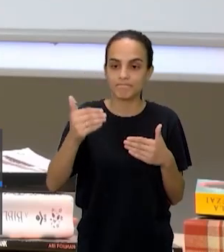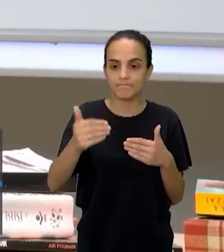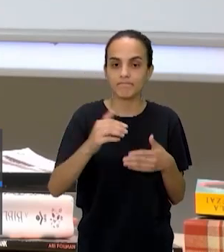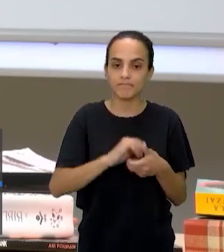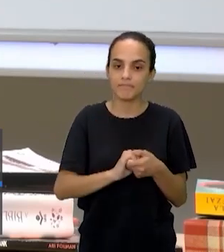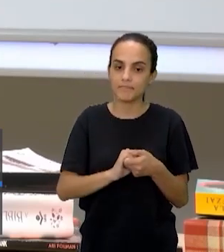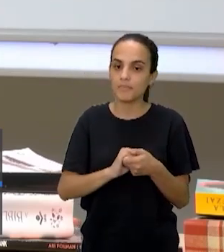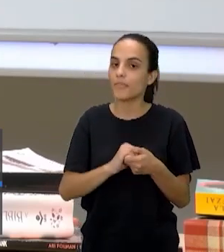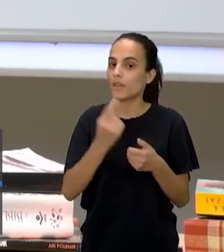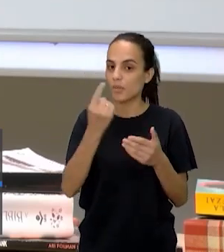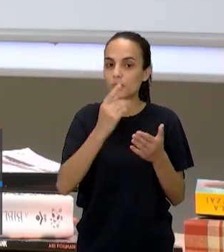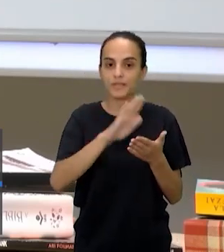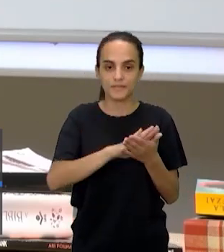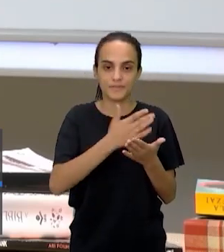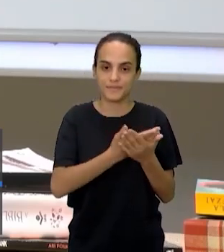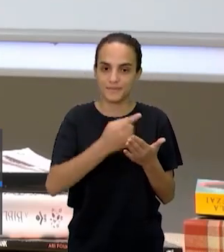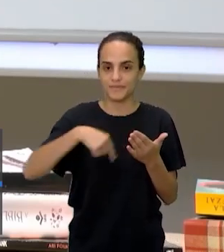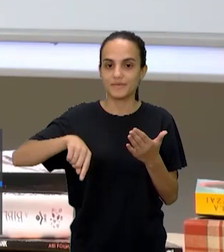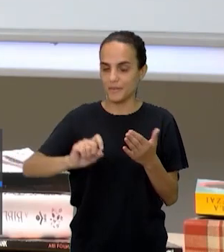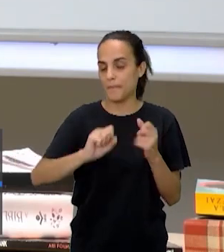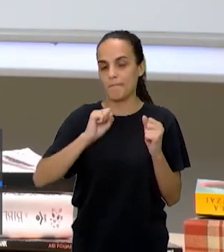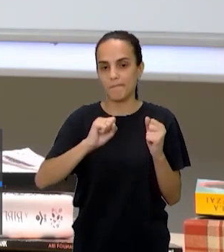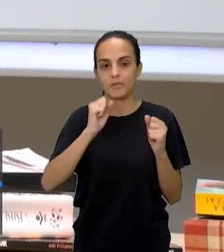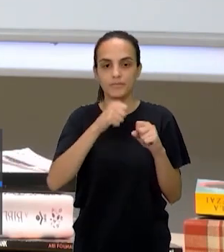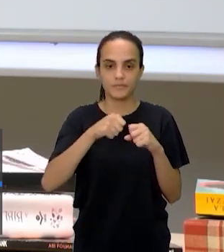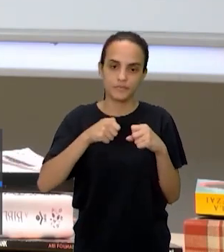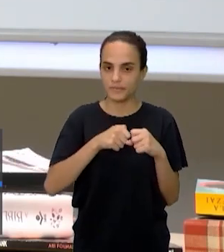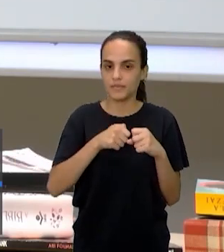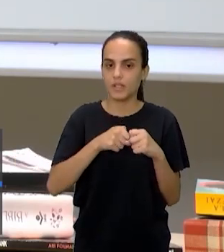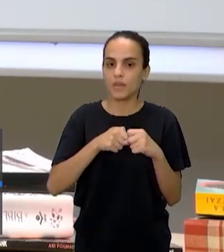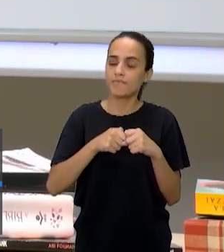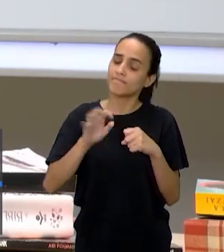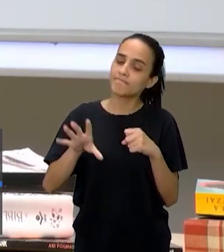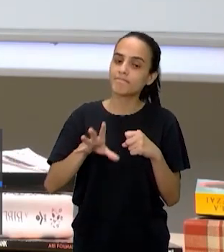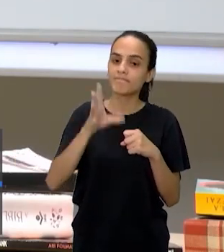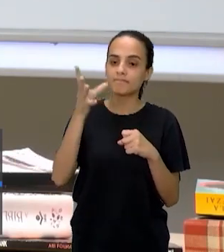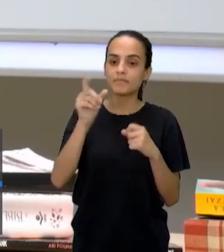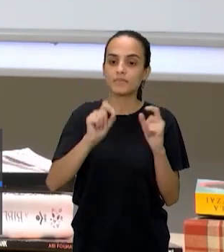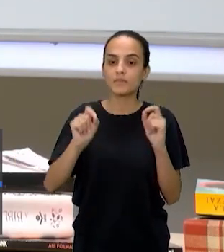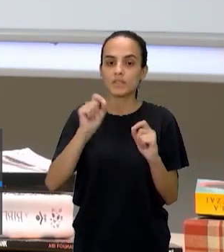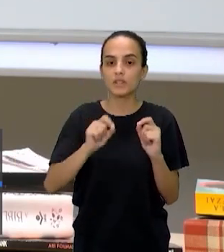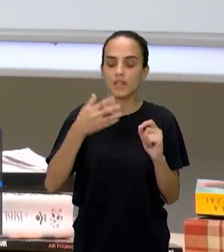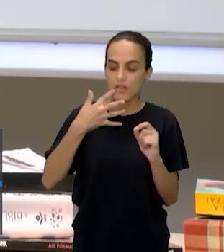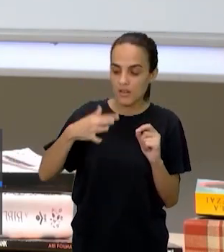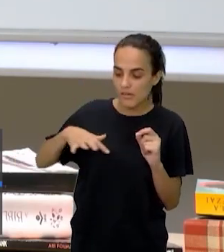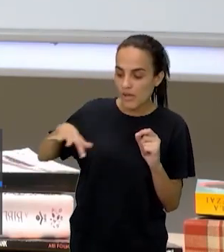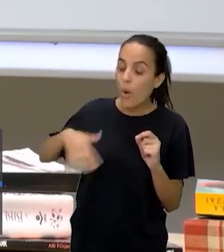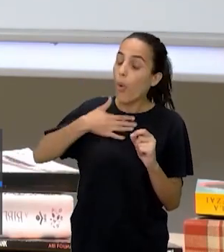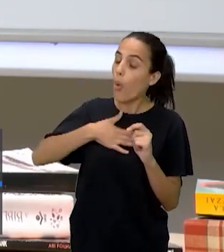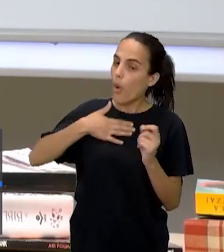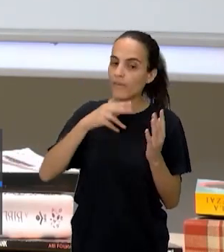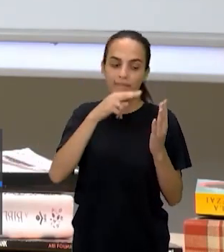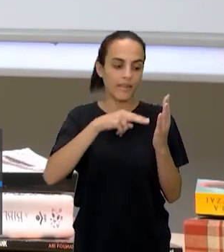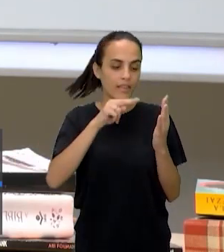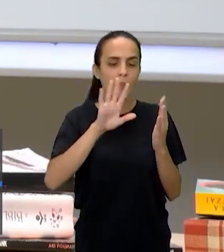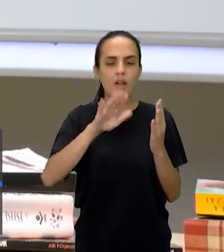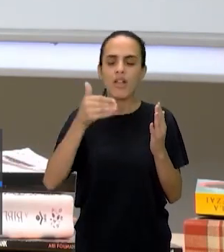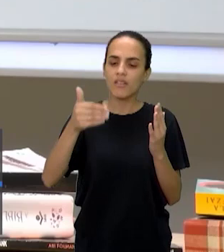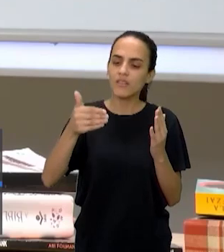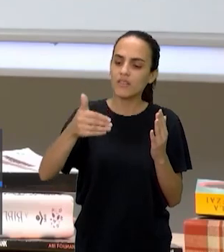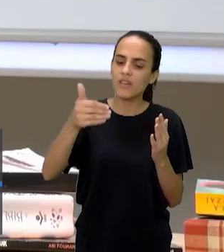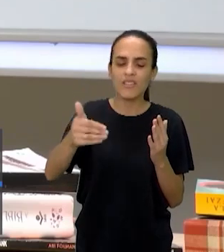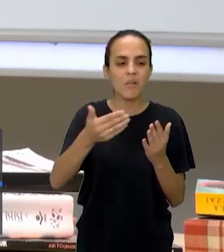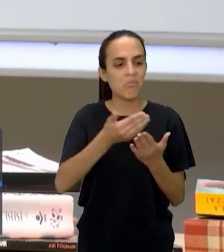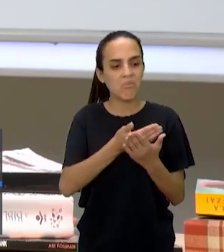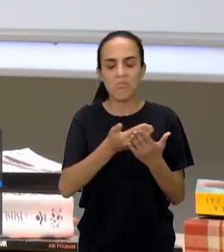das interpretações que a gente pode fazer. Então, o que acontece? Que na nossa infância a gente tem um gosto pela leitura e depois a gente vai